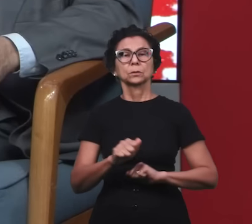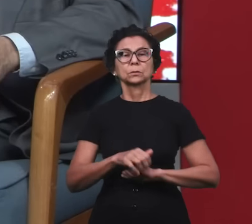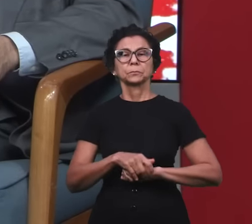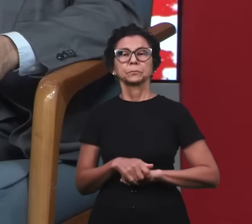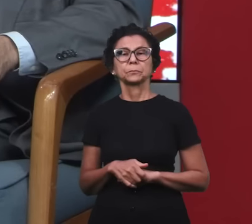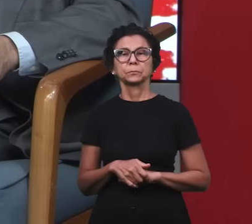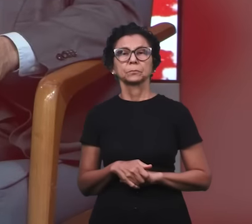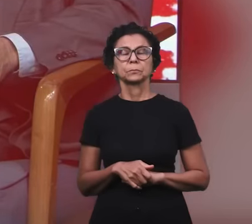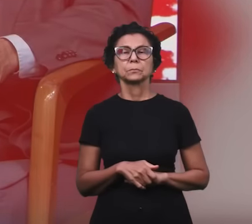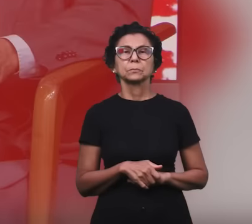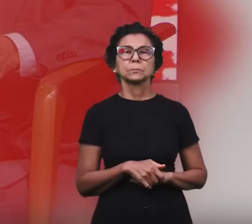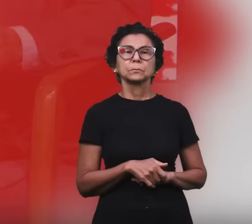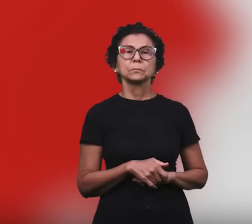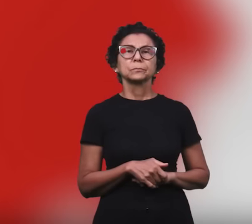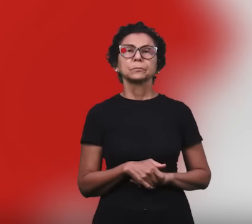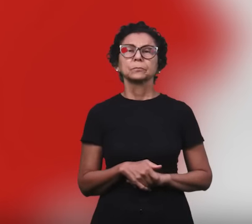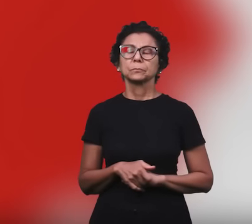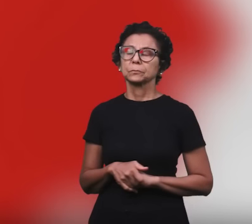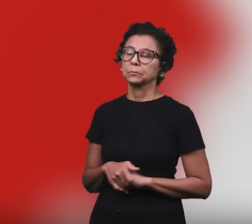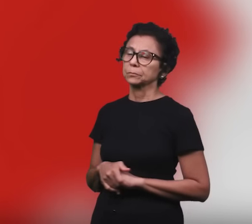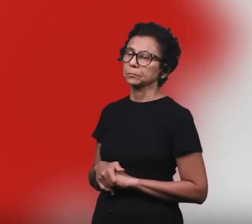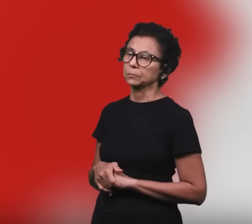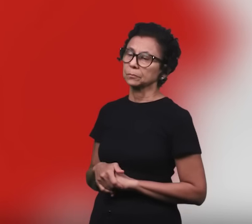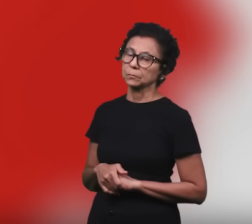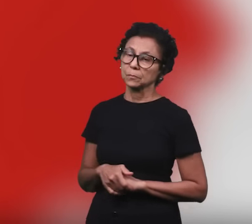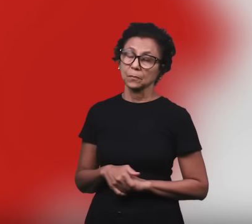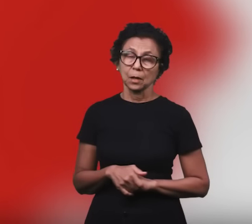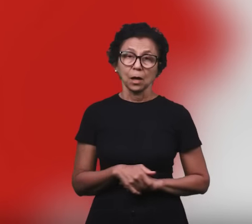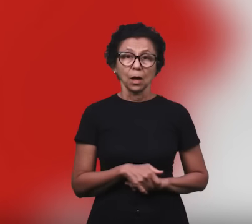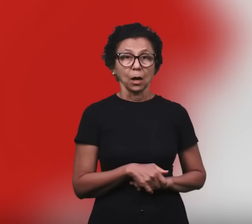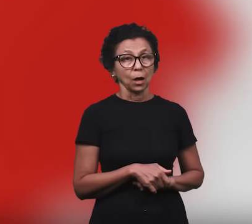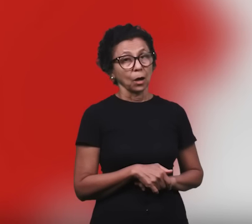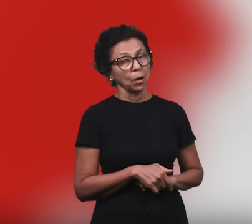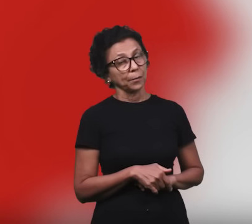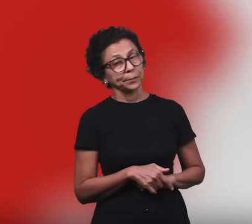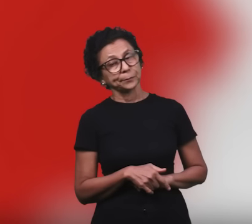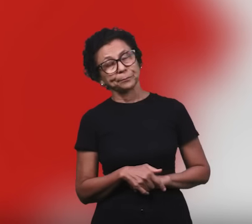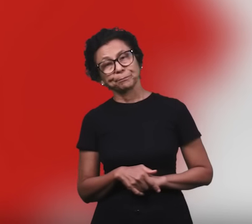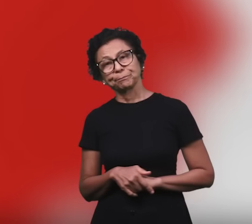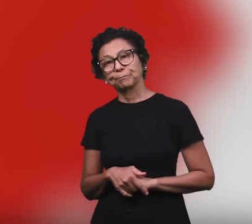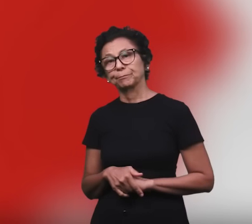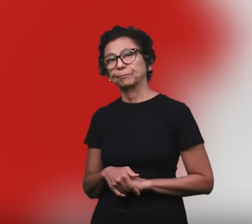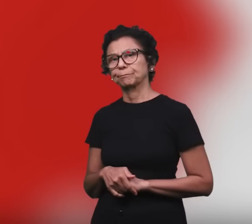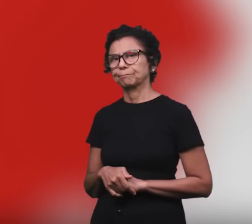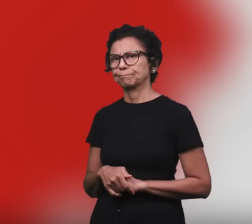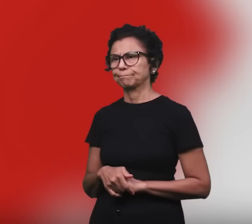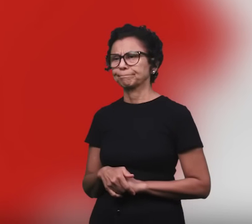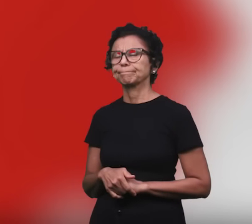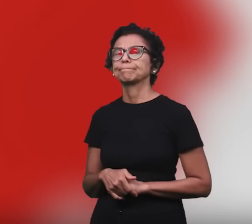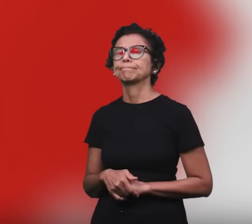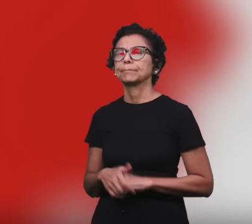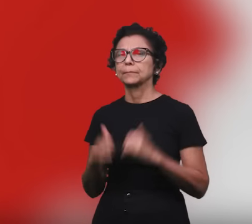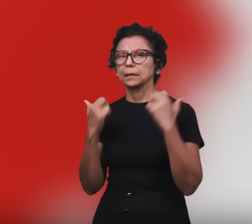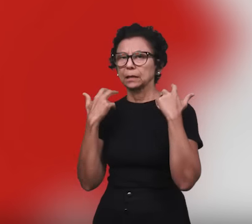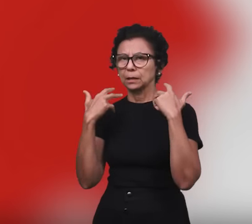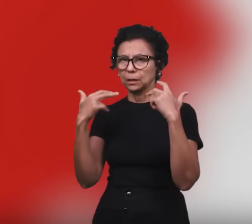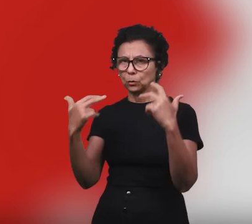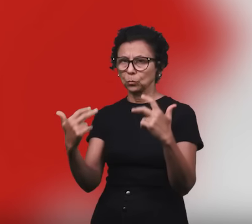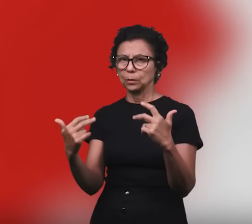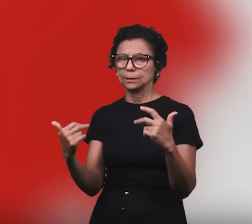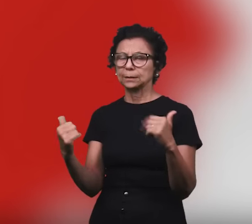descreve que eles falavam línguas e profetizavam.